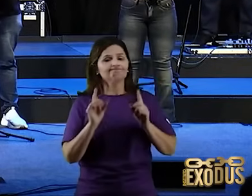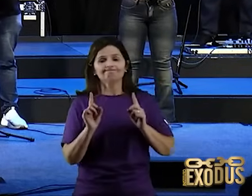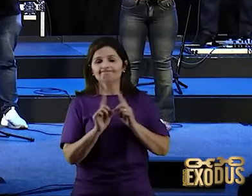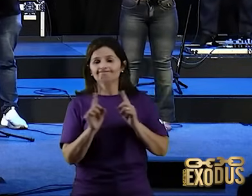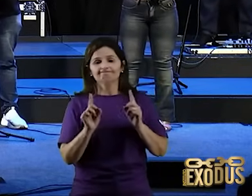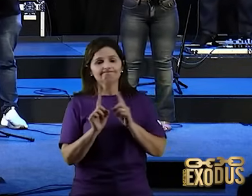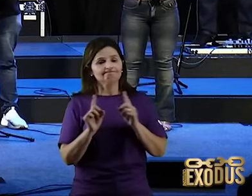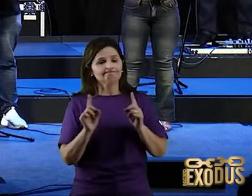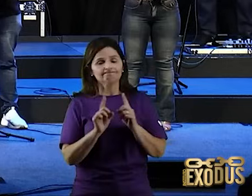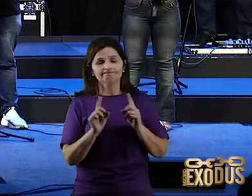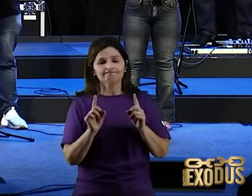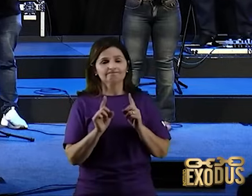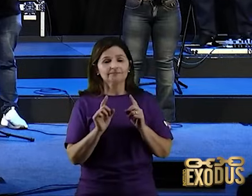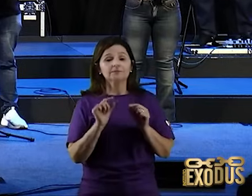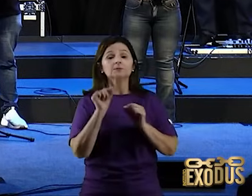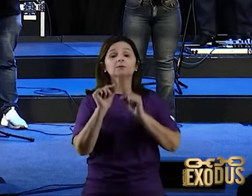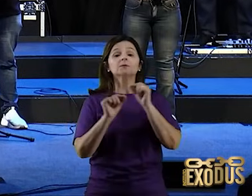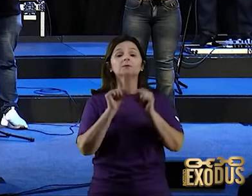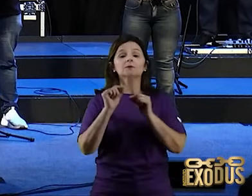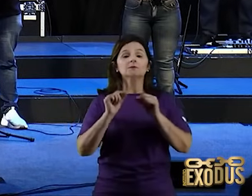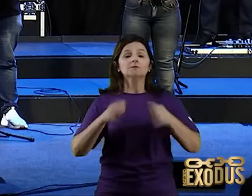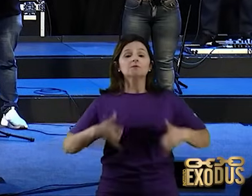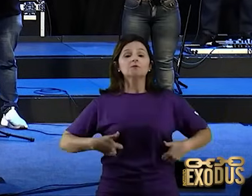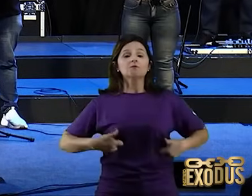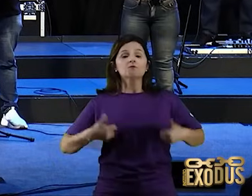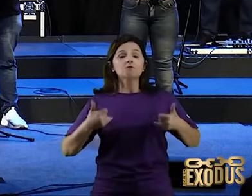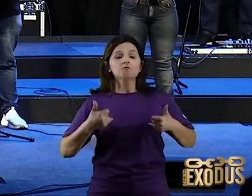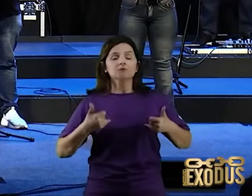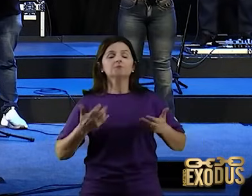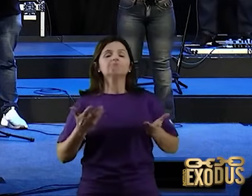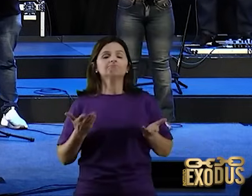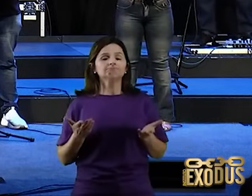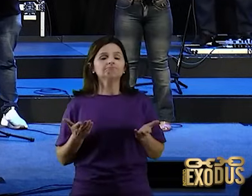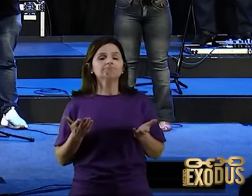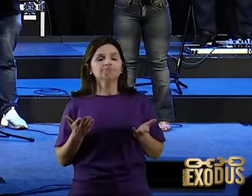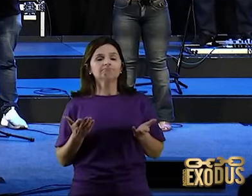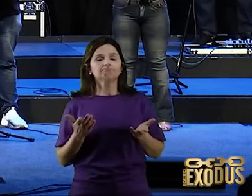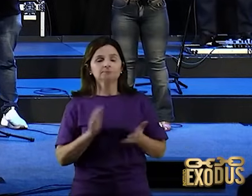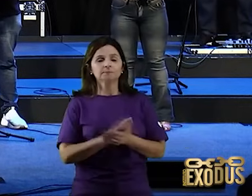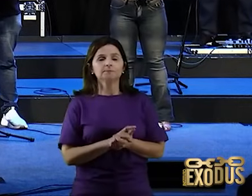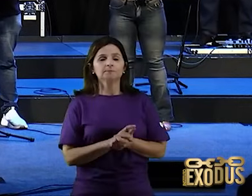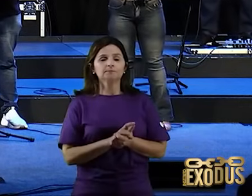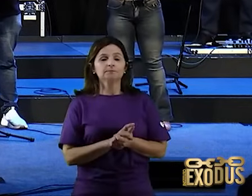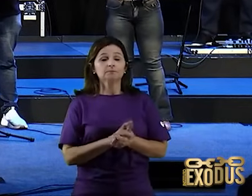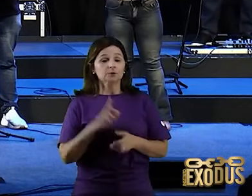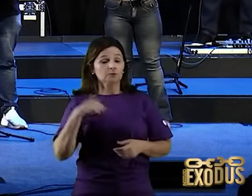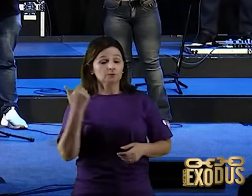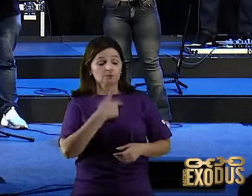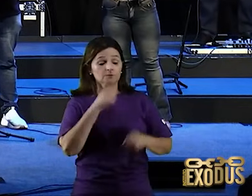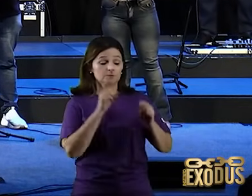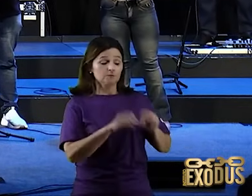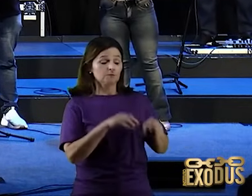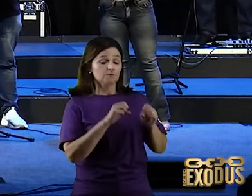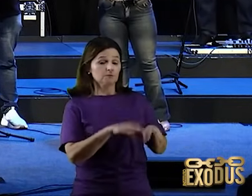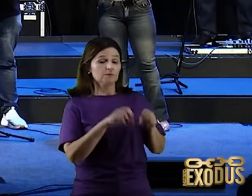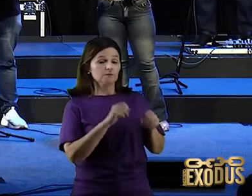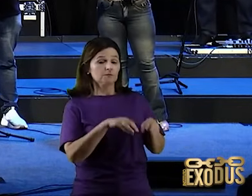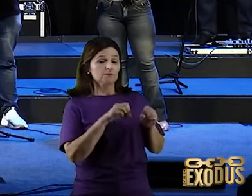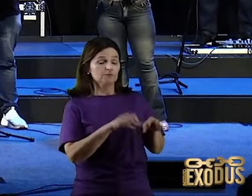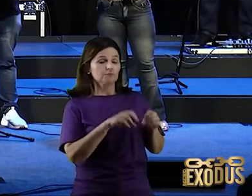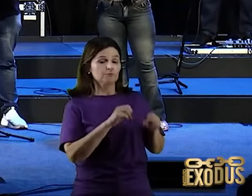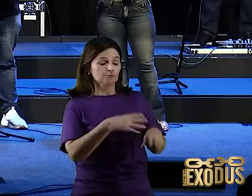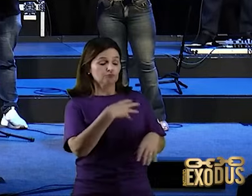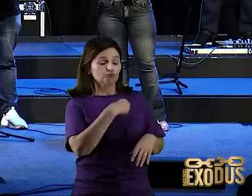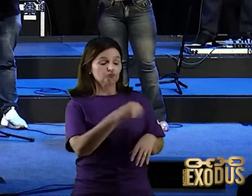pecado de satanás os nossos filhos Eles TM que serado ter se ensinado desde pequeno